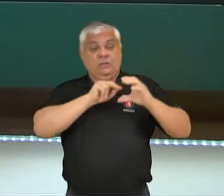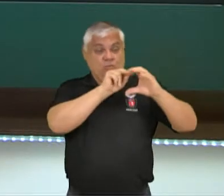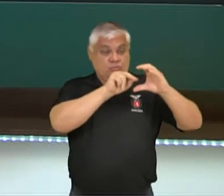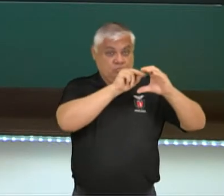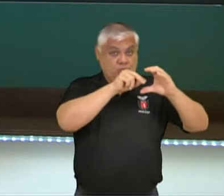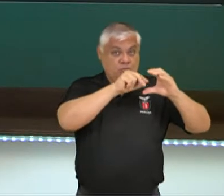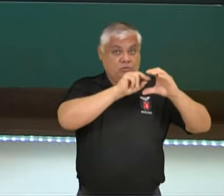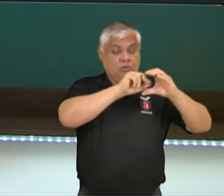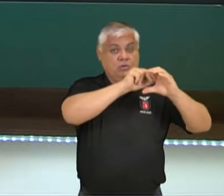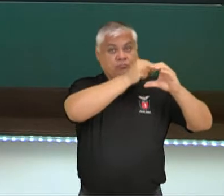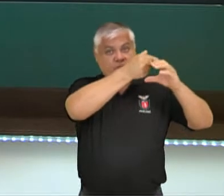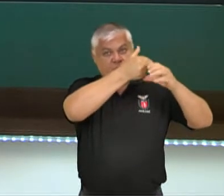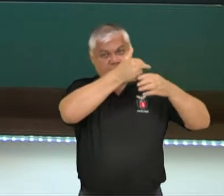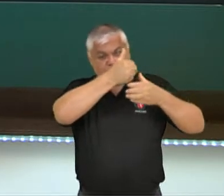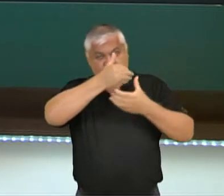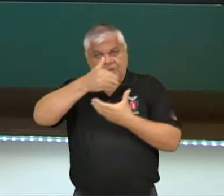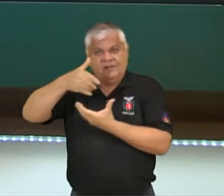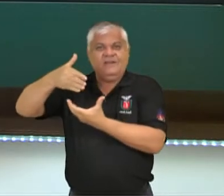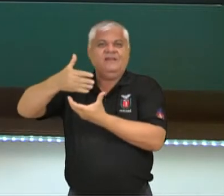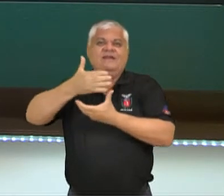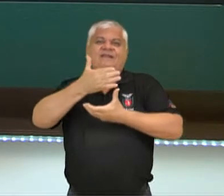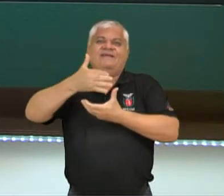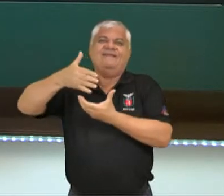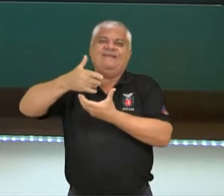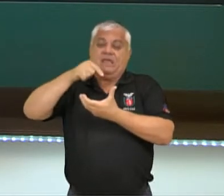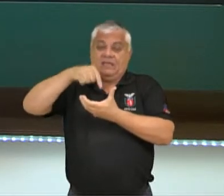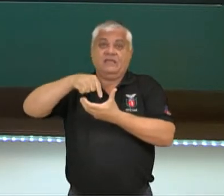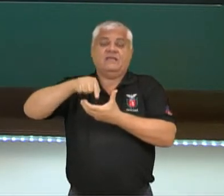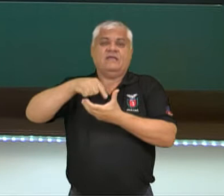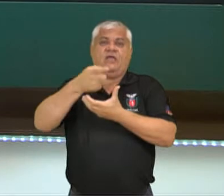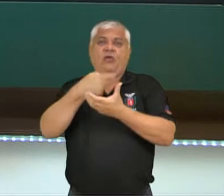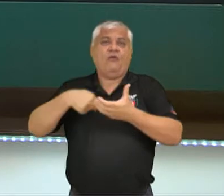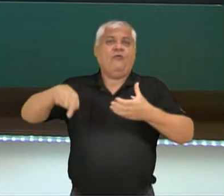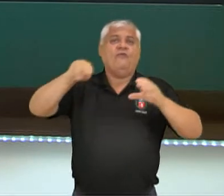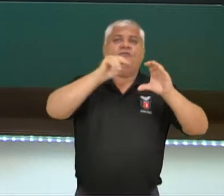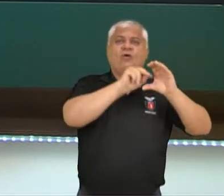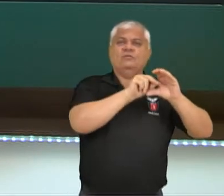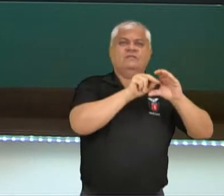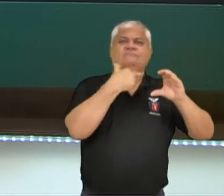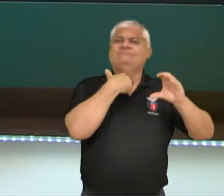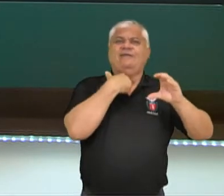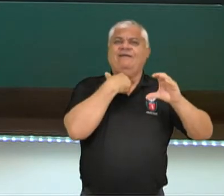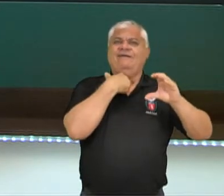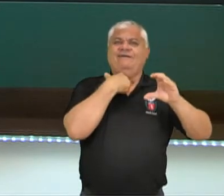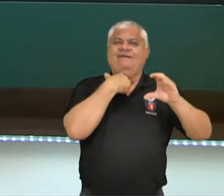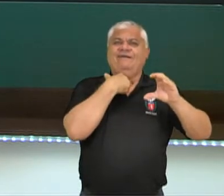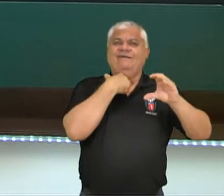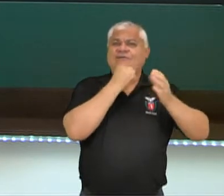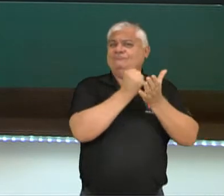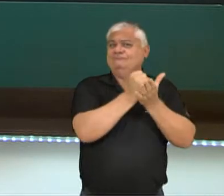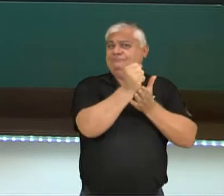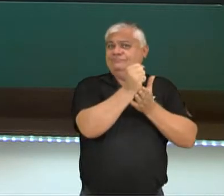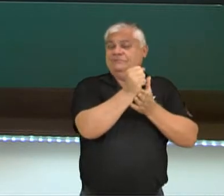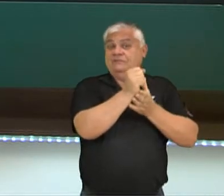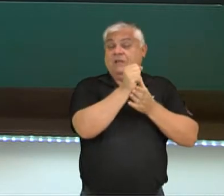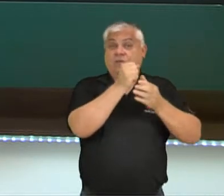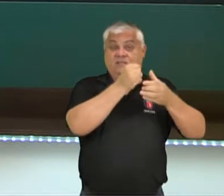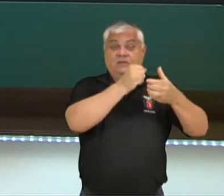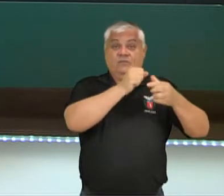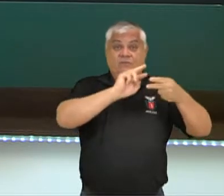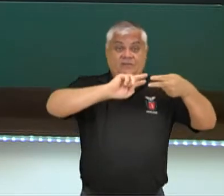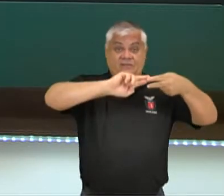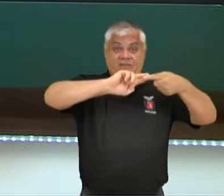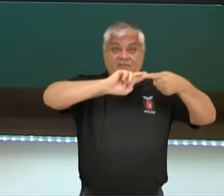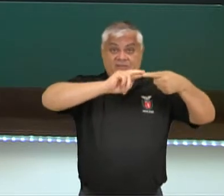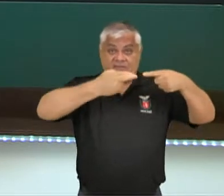para o citoplasma, das nossas células. Ele não tem como voltar para o núcleo. Então, esse RNA mensageiro, quando ele entra